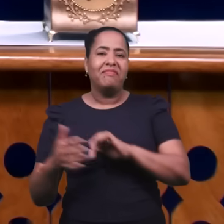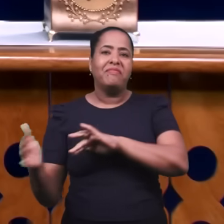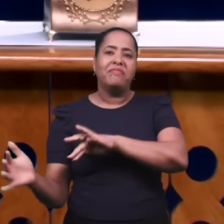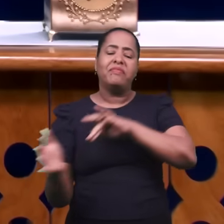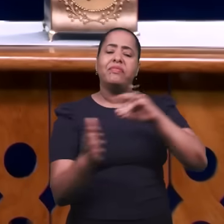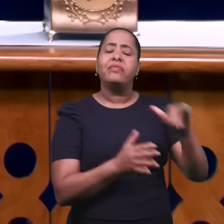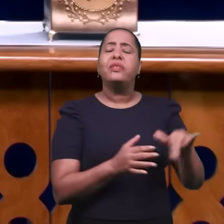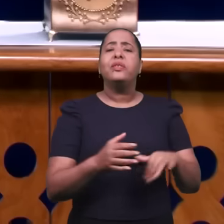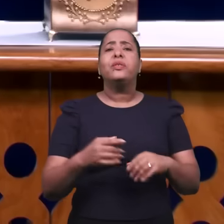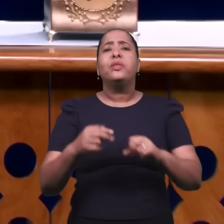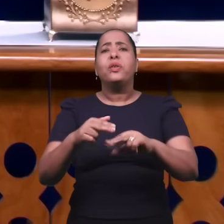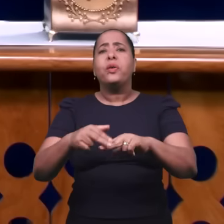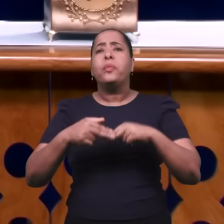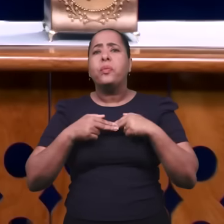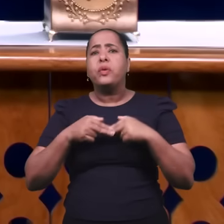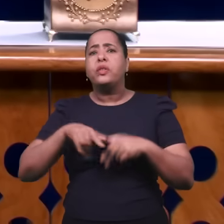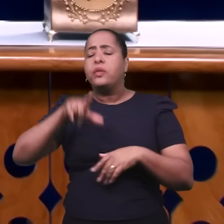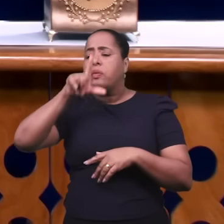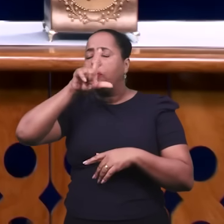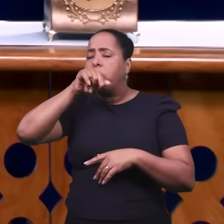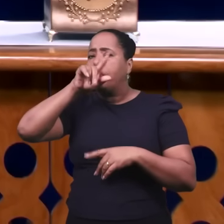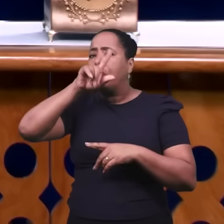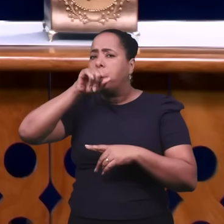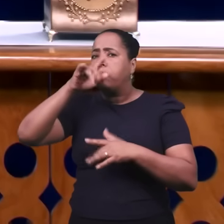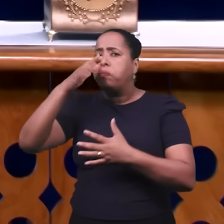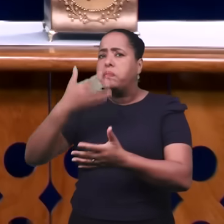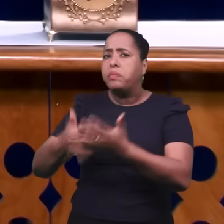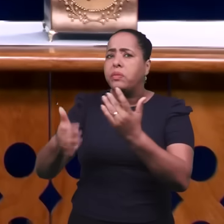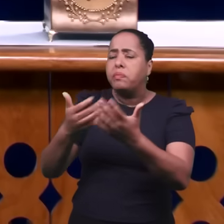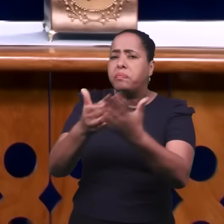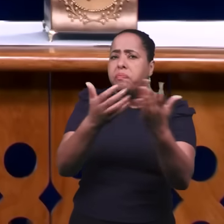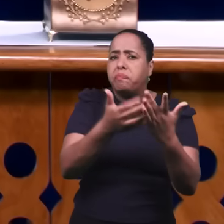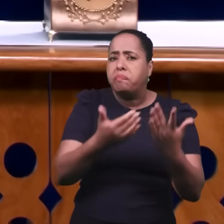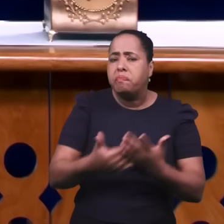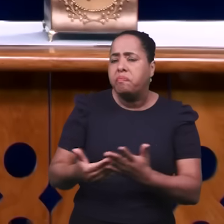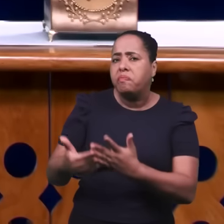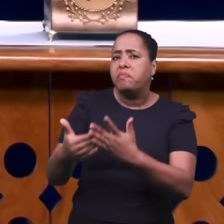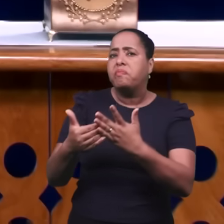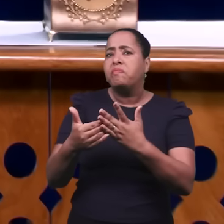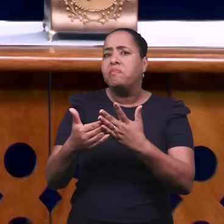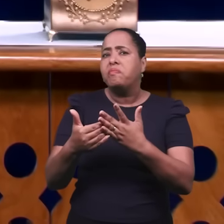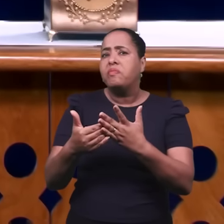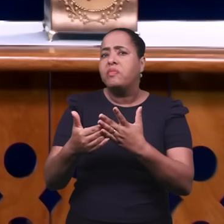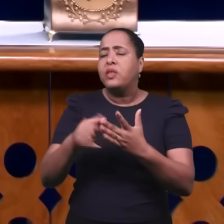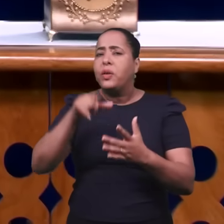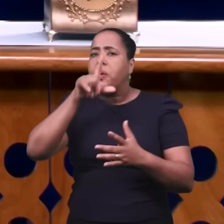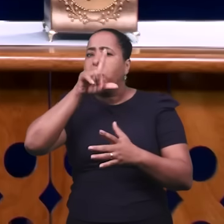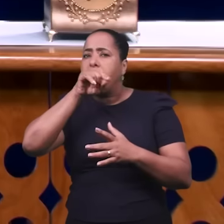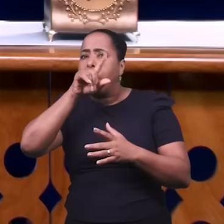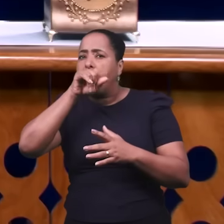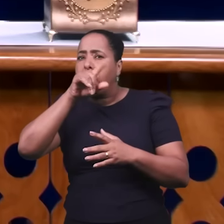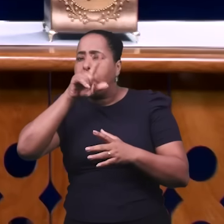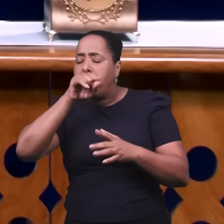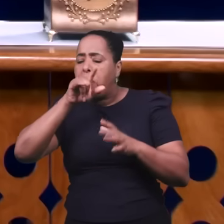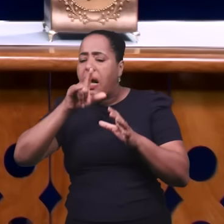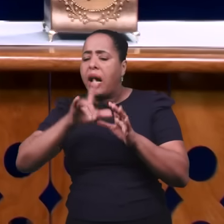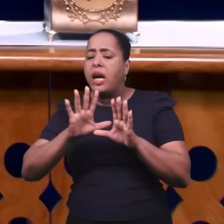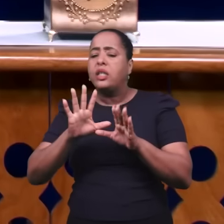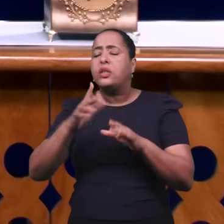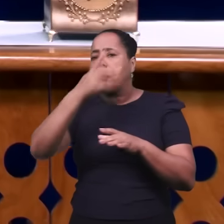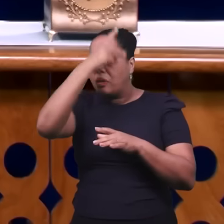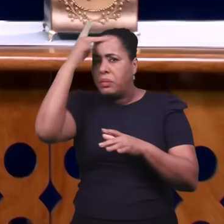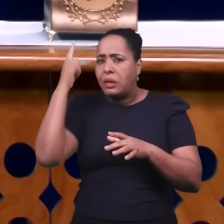os passarinheiros desejam tanto prender os pássaros e colocá-los em